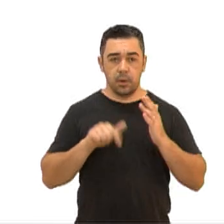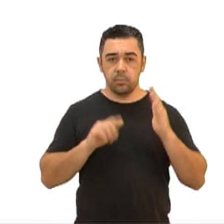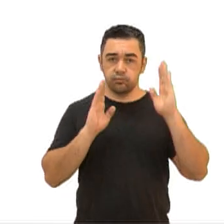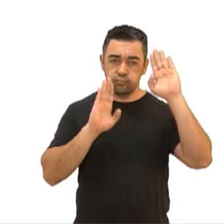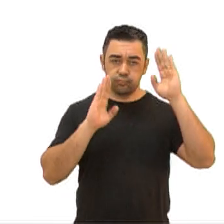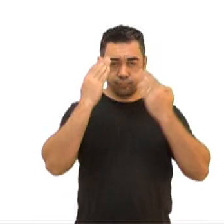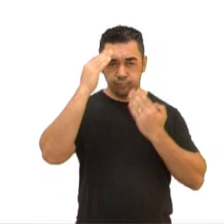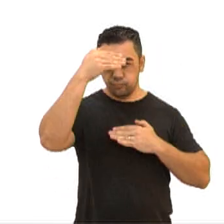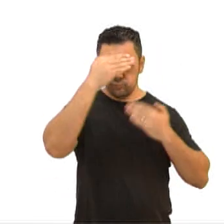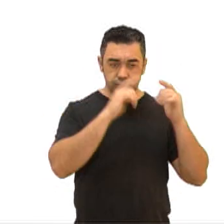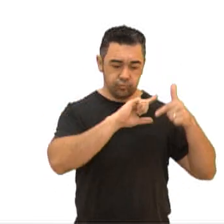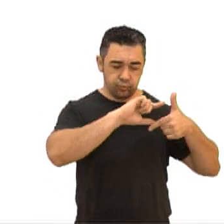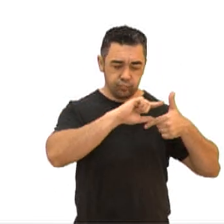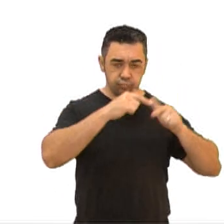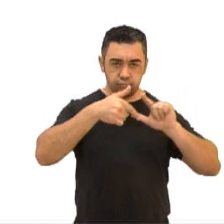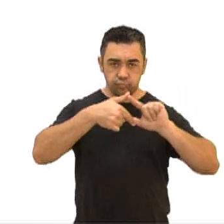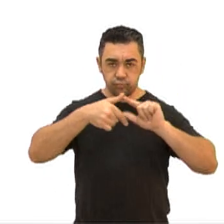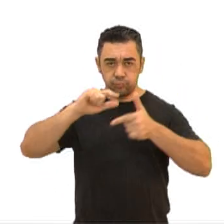também toda geométrica.